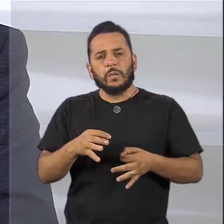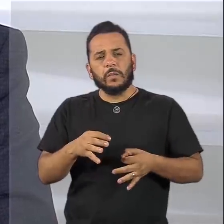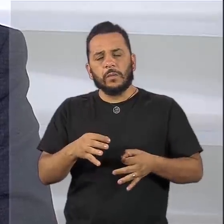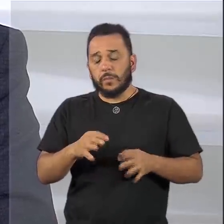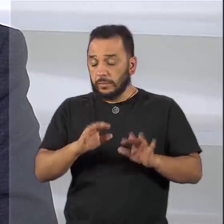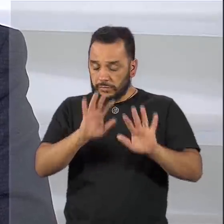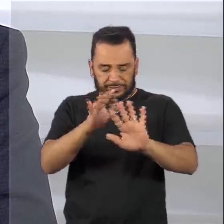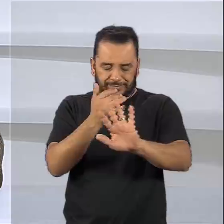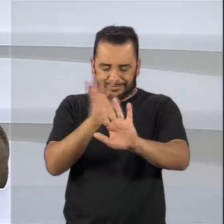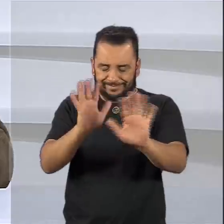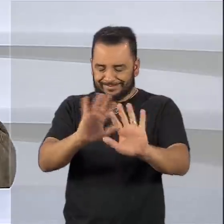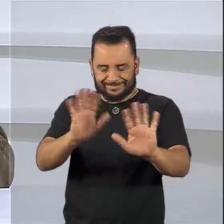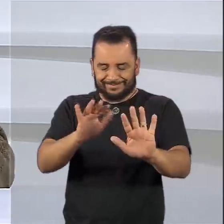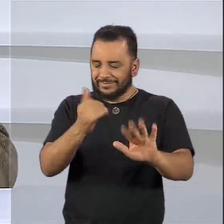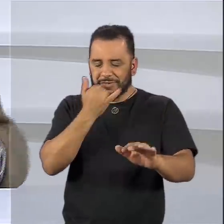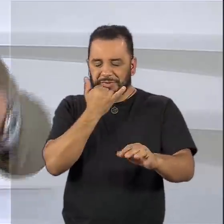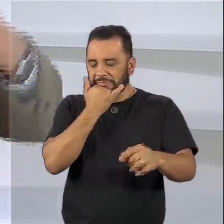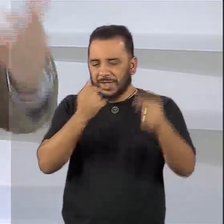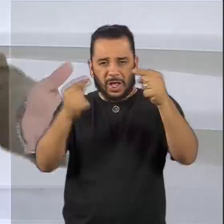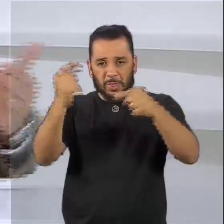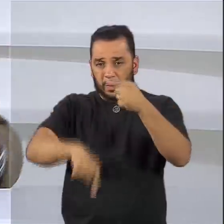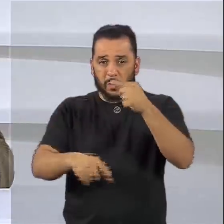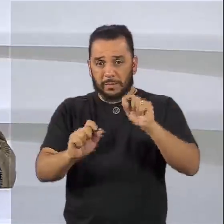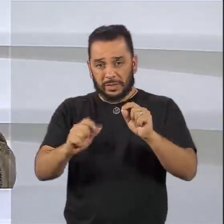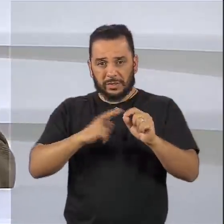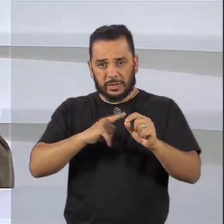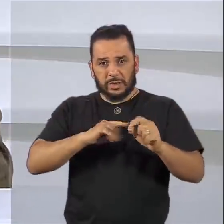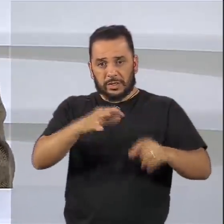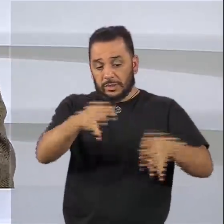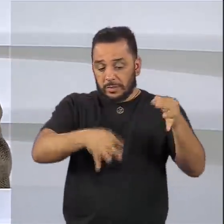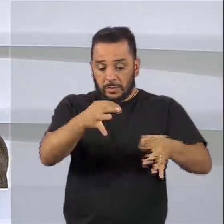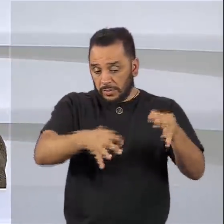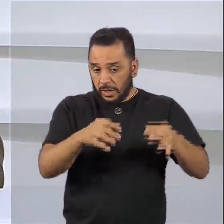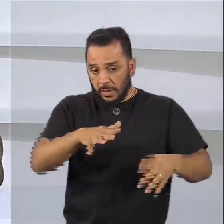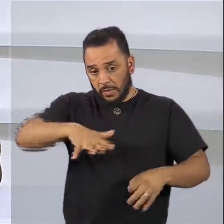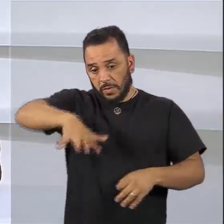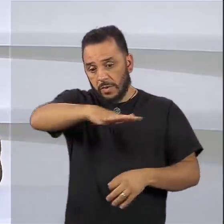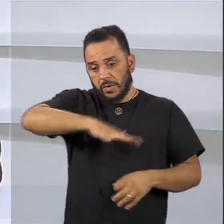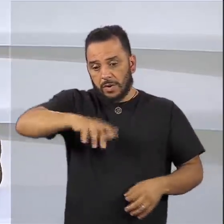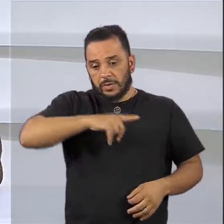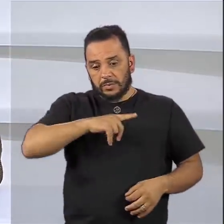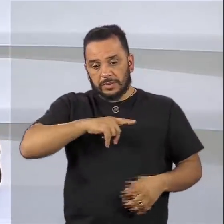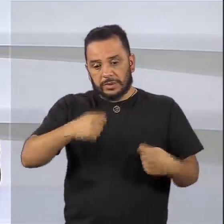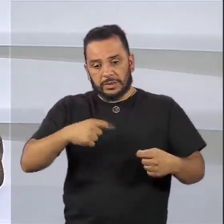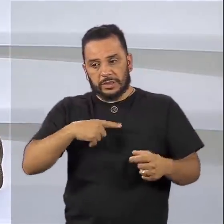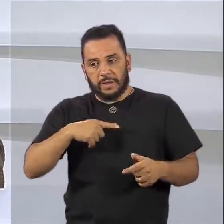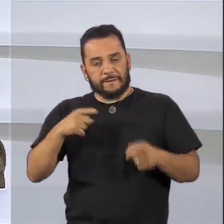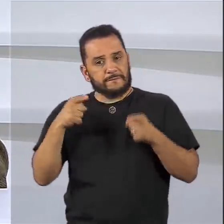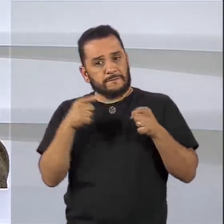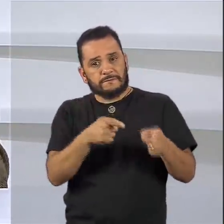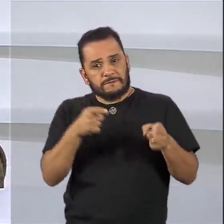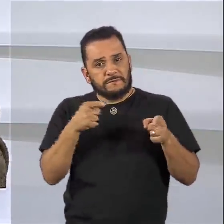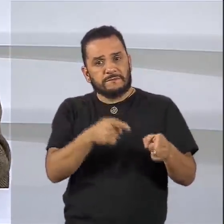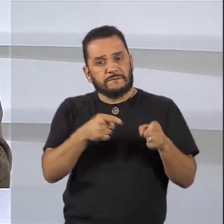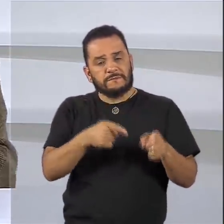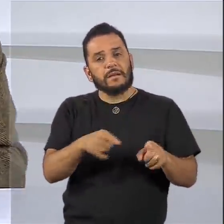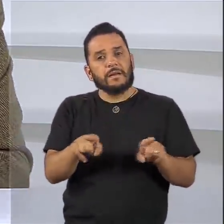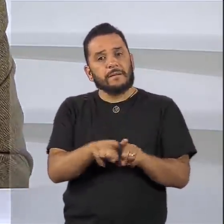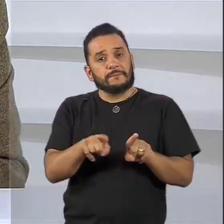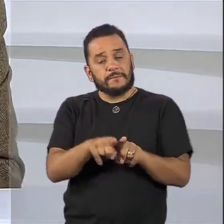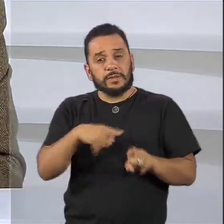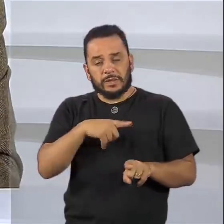é adequado que um tribunal que tem que ser provocado, e além do mais, ele tem que dar o direito de defesa ao outro, né? Então,